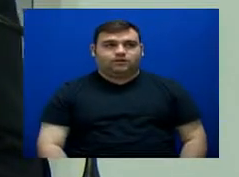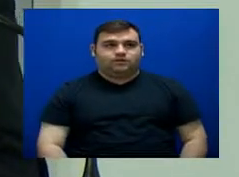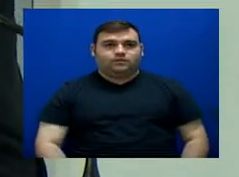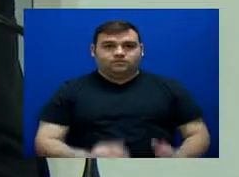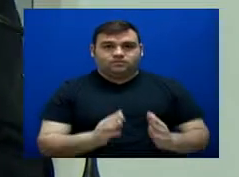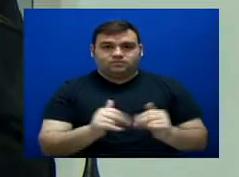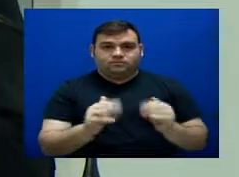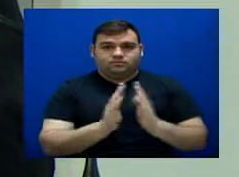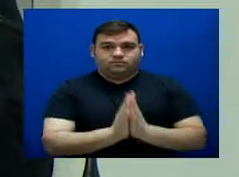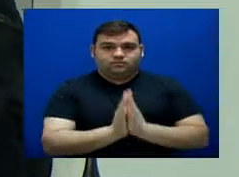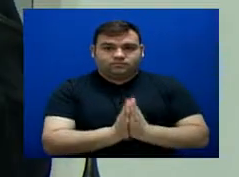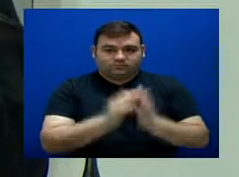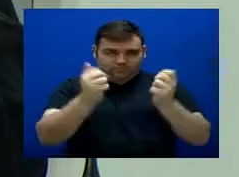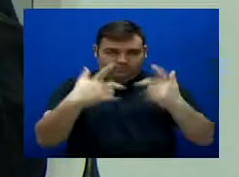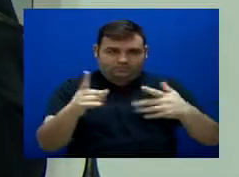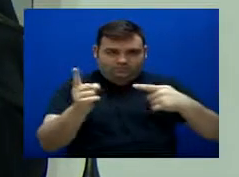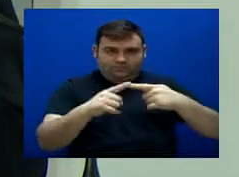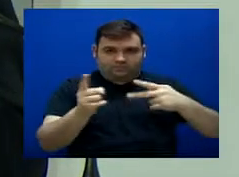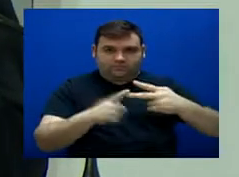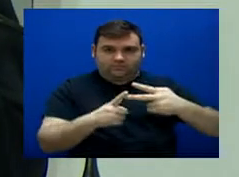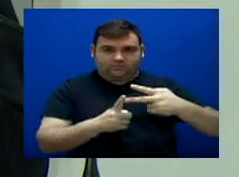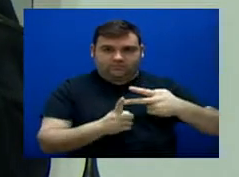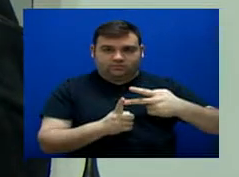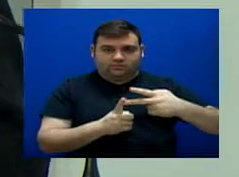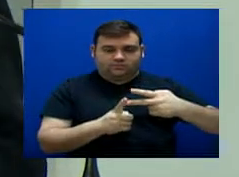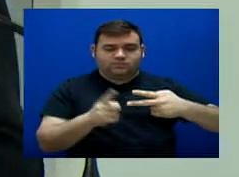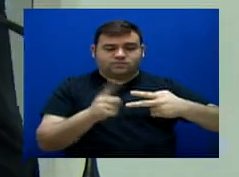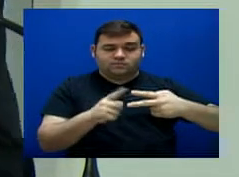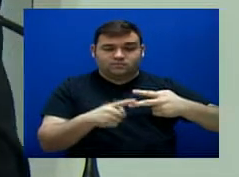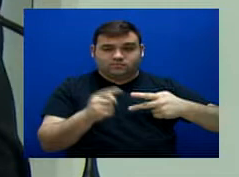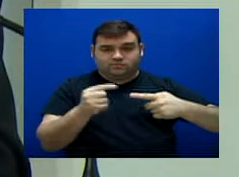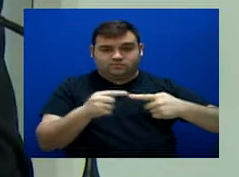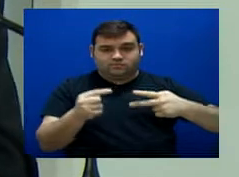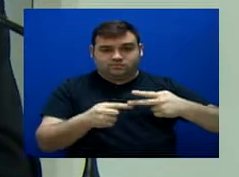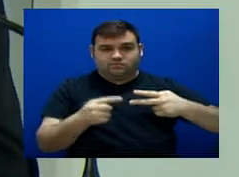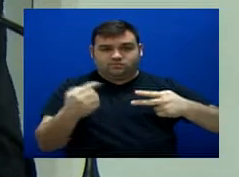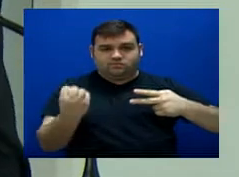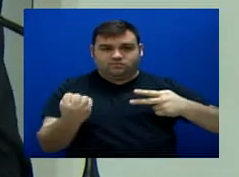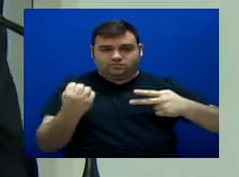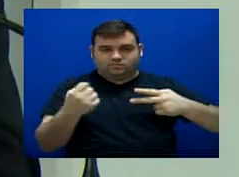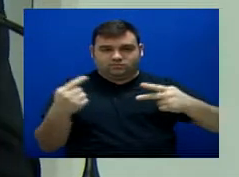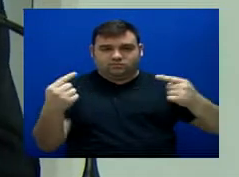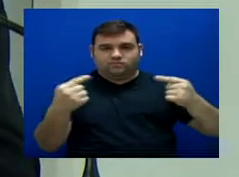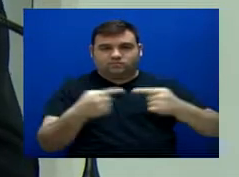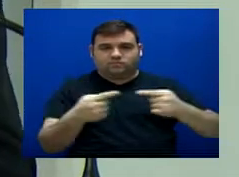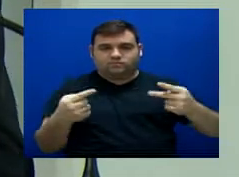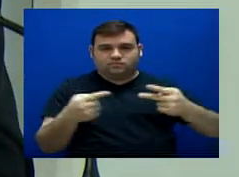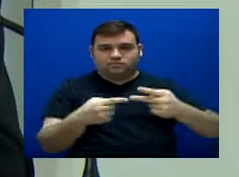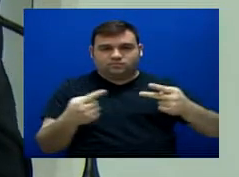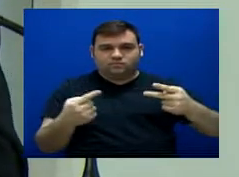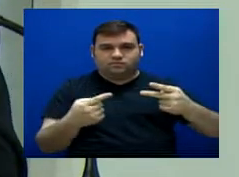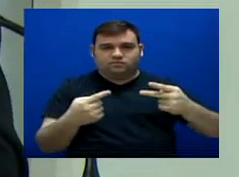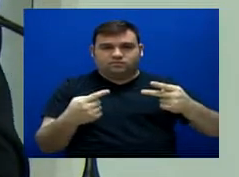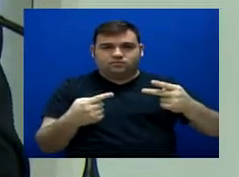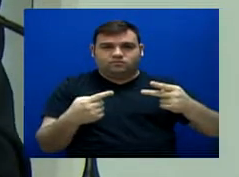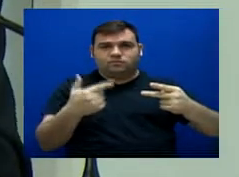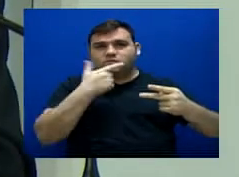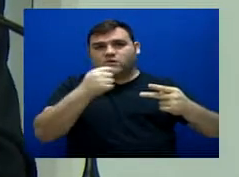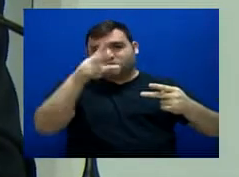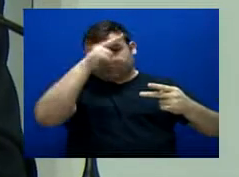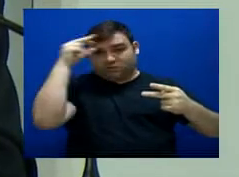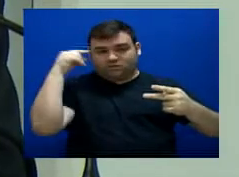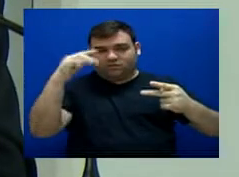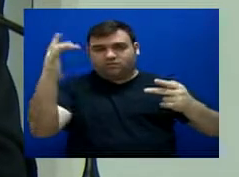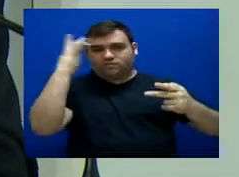pedir... Vou falar sobre dois assuntos. E os dois assuntos envolvem, sua excelência, o desequilibrado